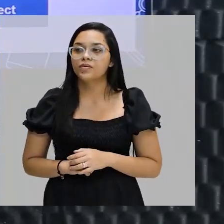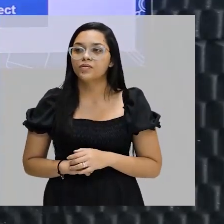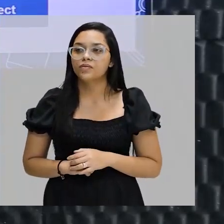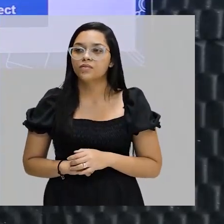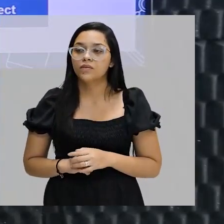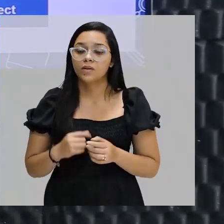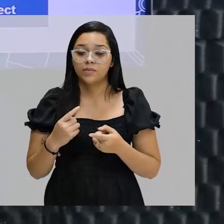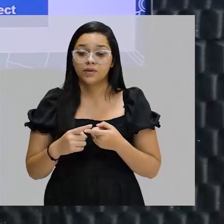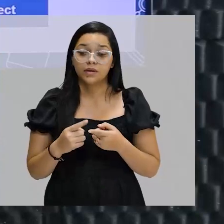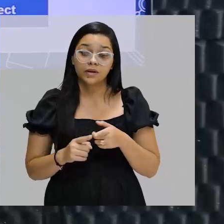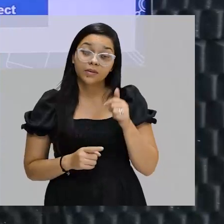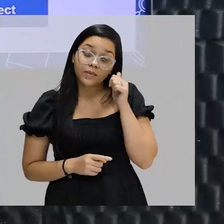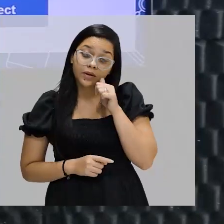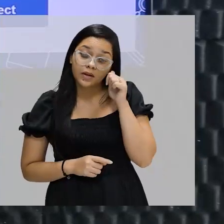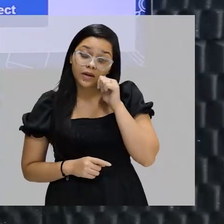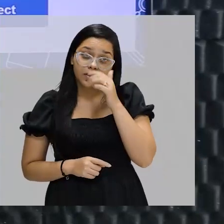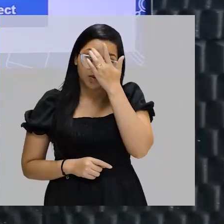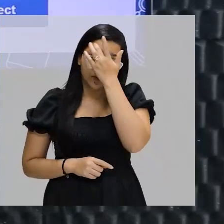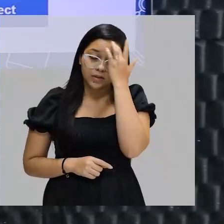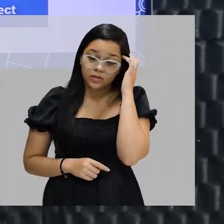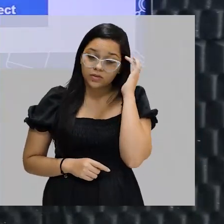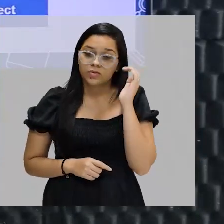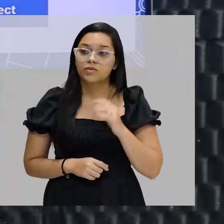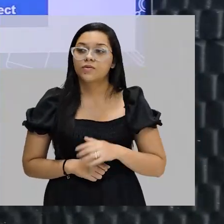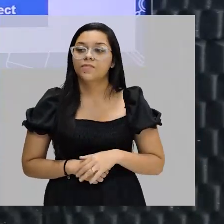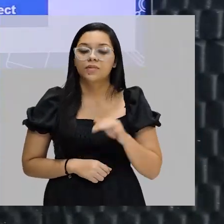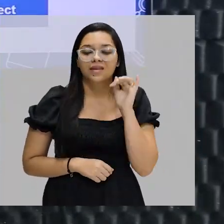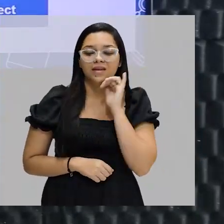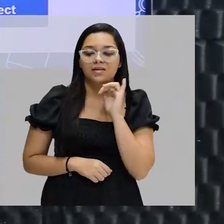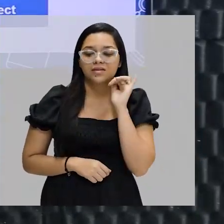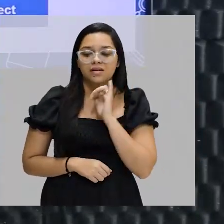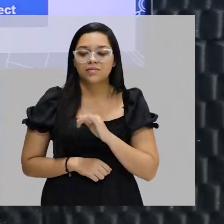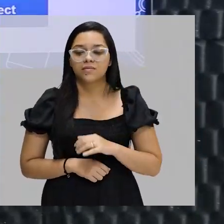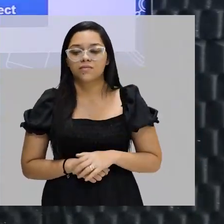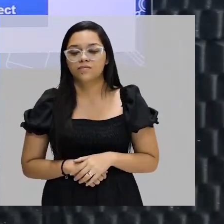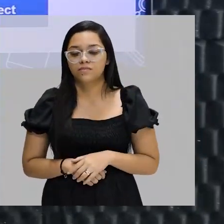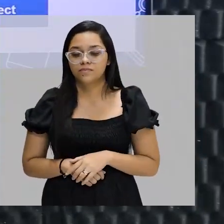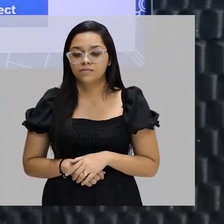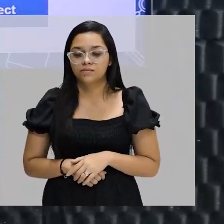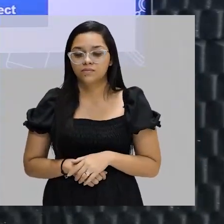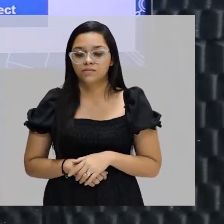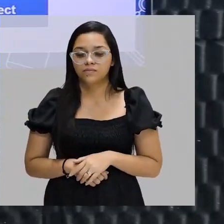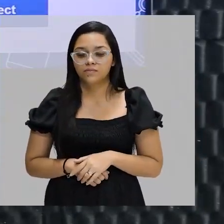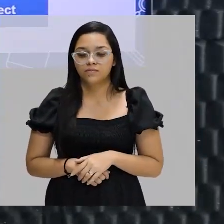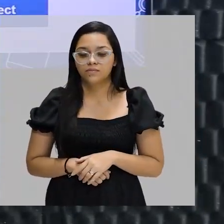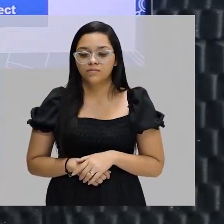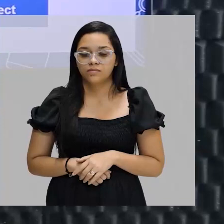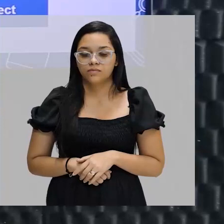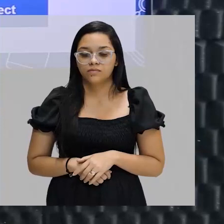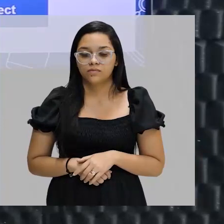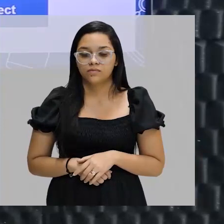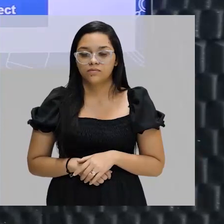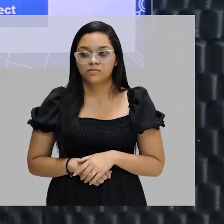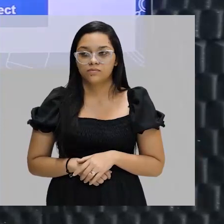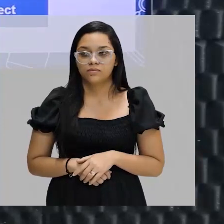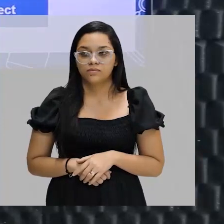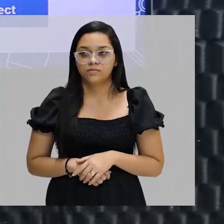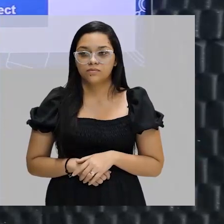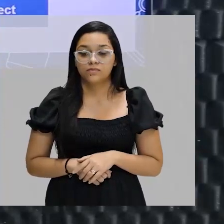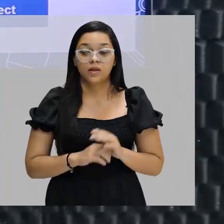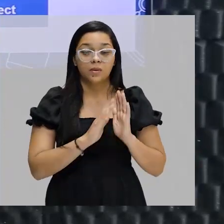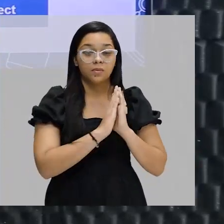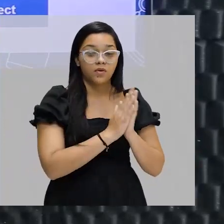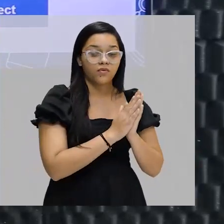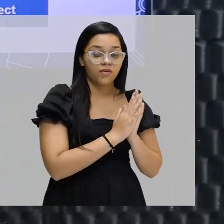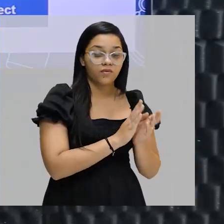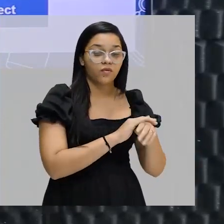pessoa, porque mulher é uma pessoa. No exemplo de baixo, please wash the glass that is in the